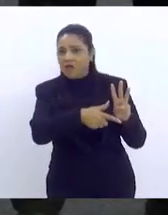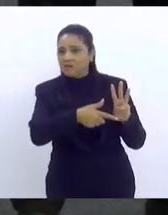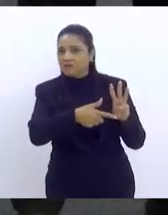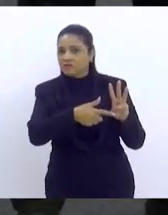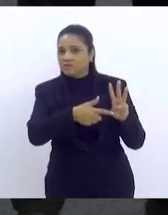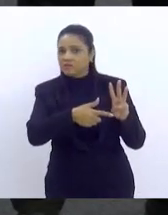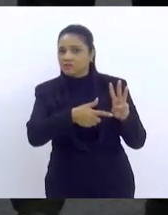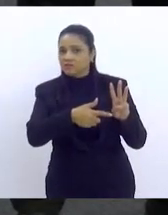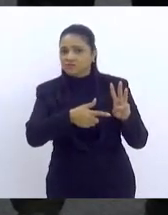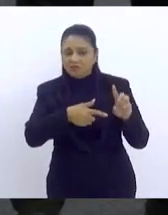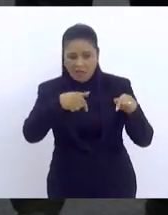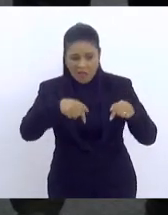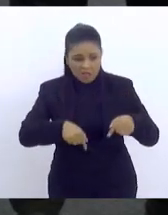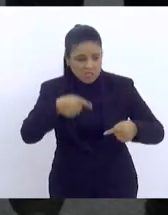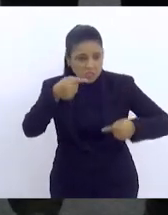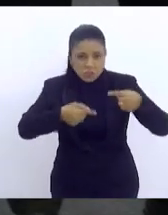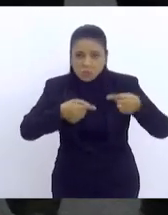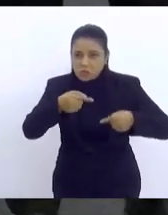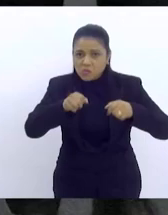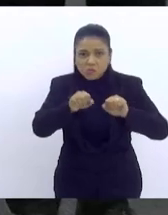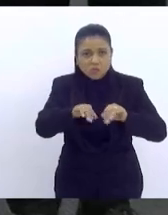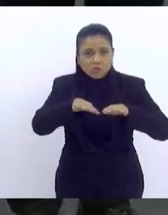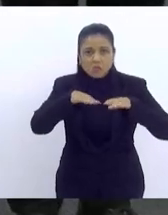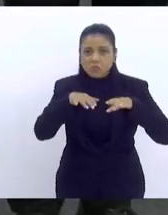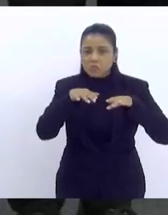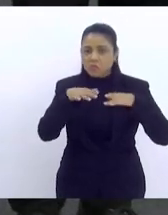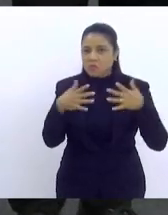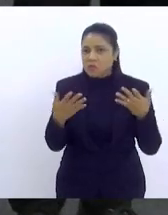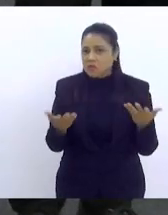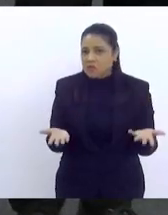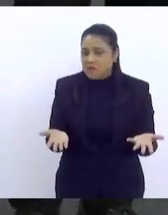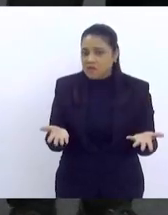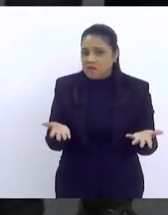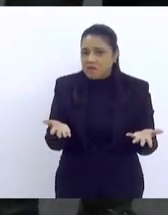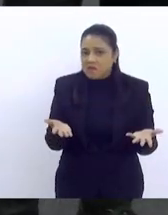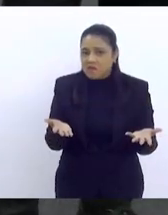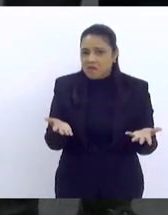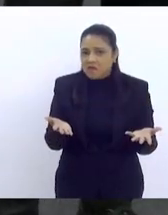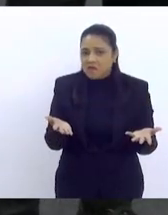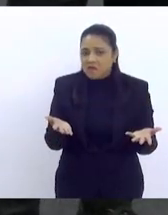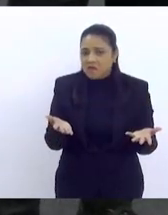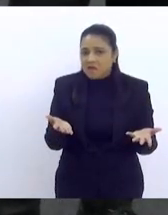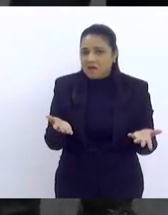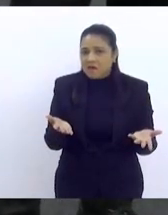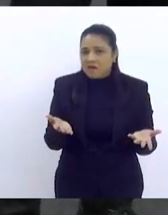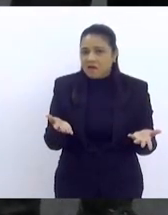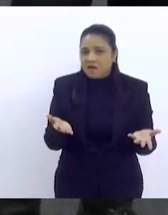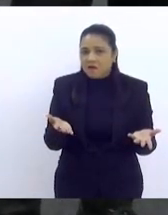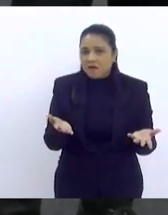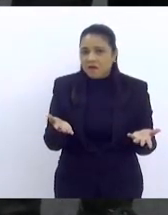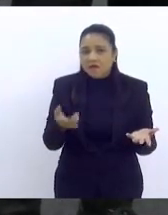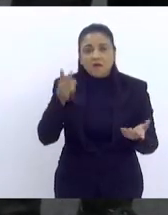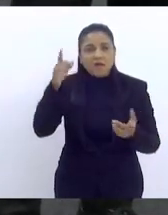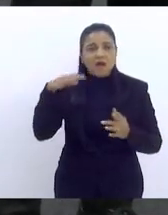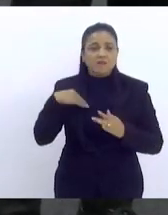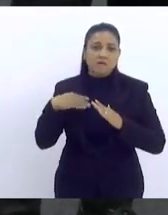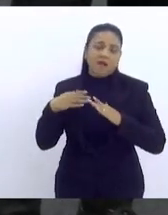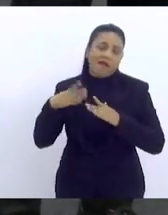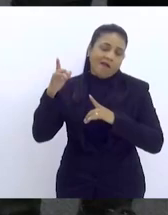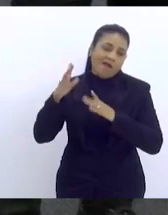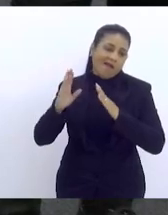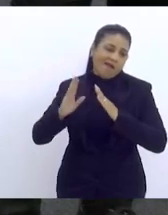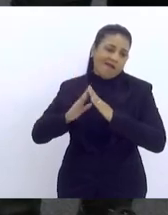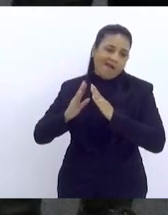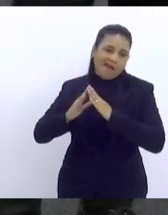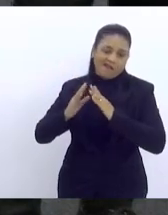nem recai sobre essa casa era melhor construir oh cana na praia de Copacabana do domingo